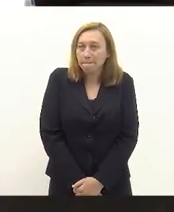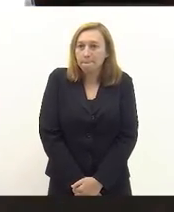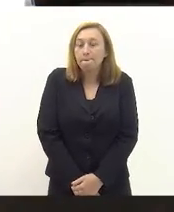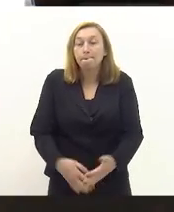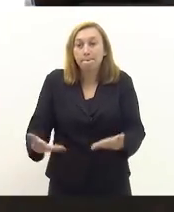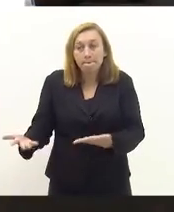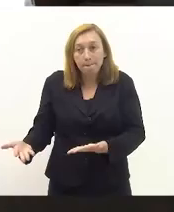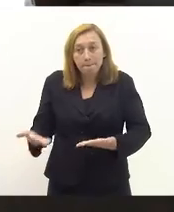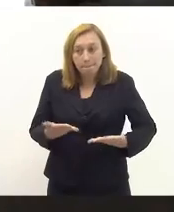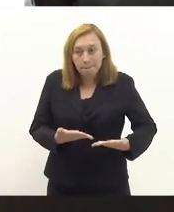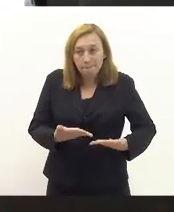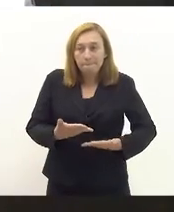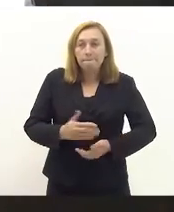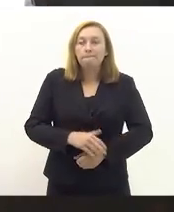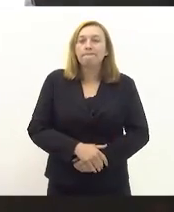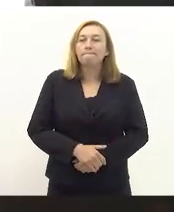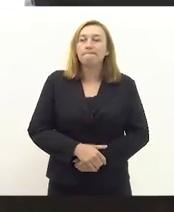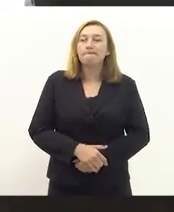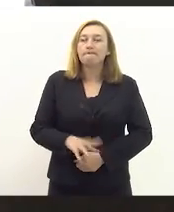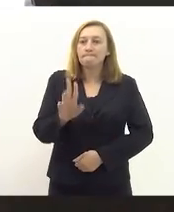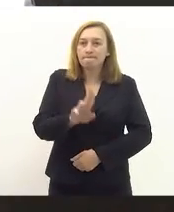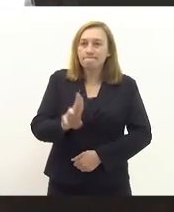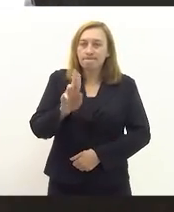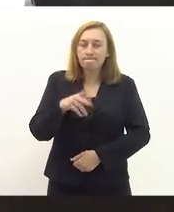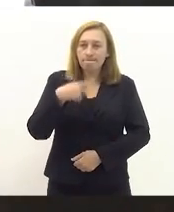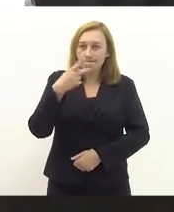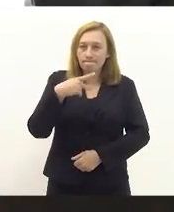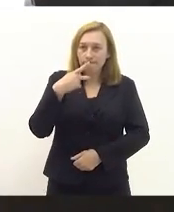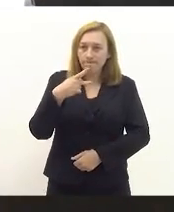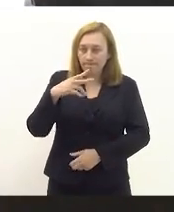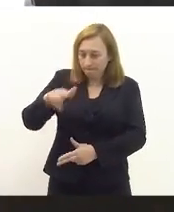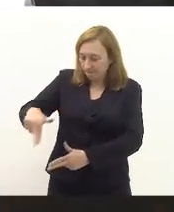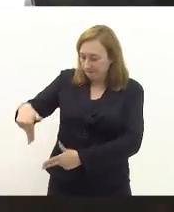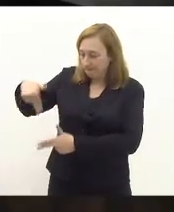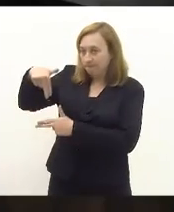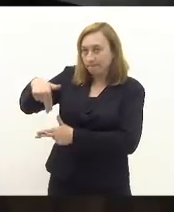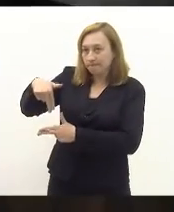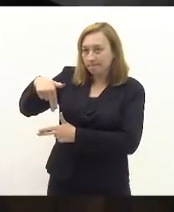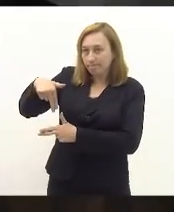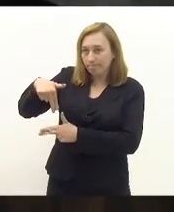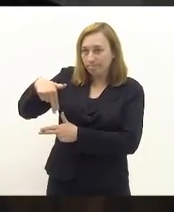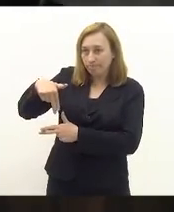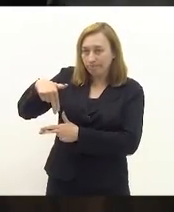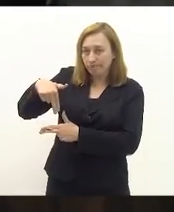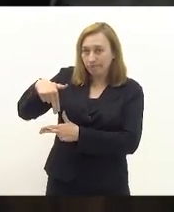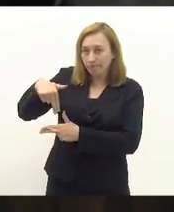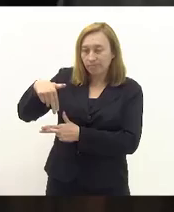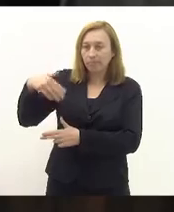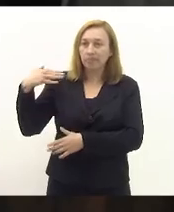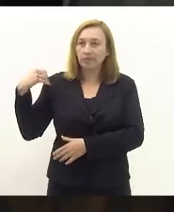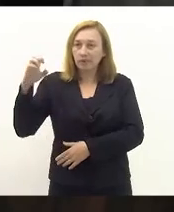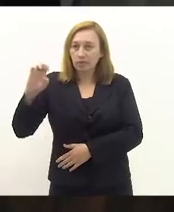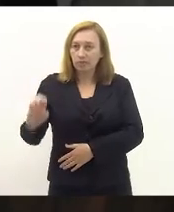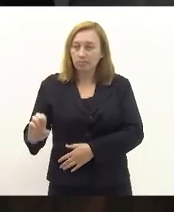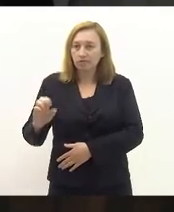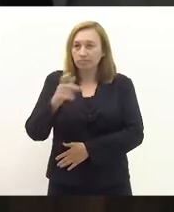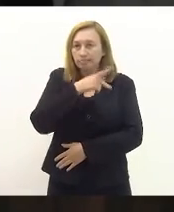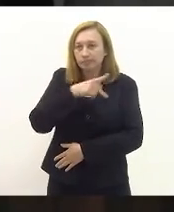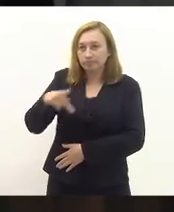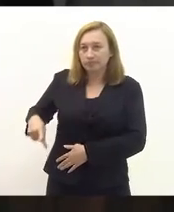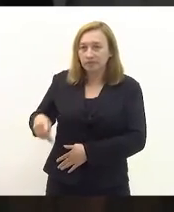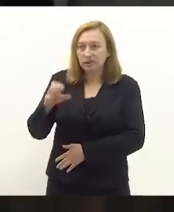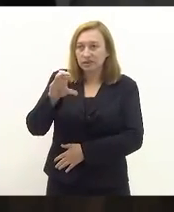convido para fazer o uso da palavra na Tribuna que mês querida Presidente Celso Alba